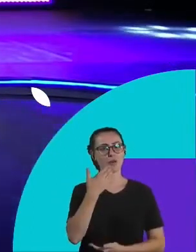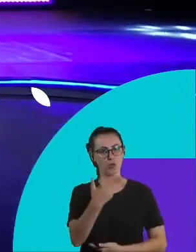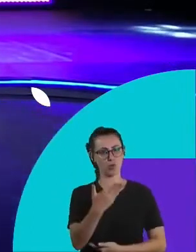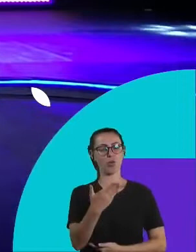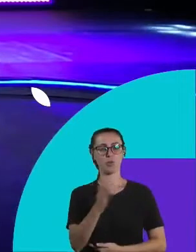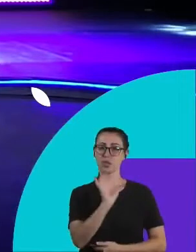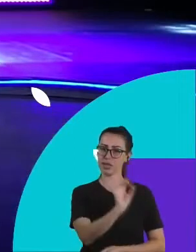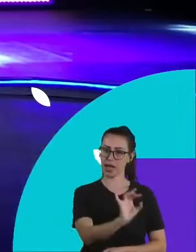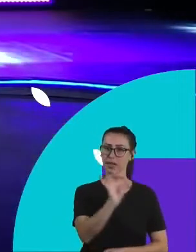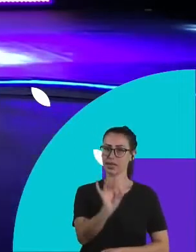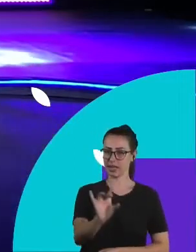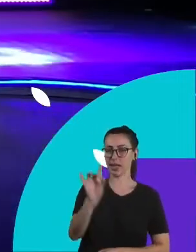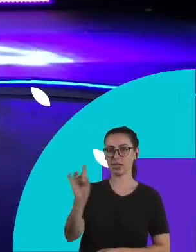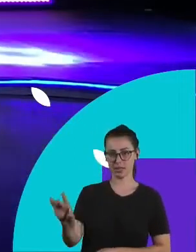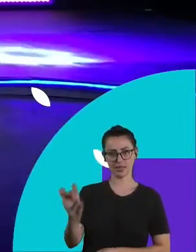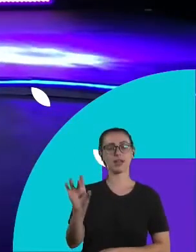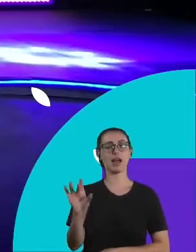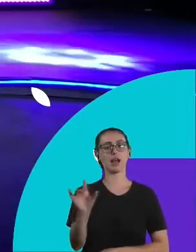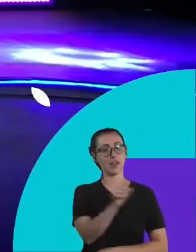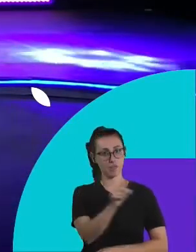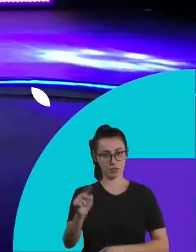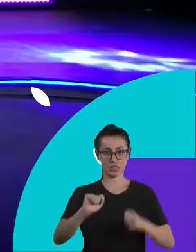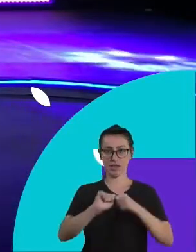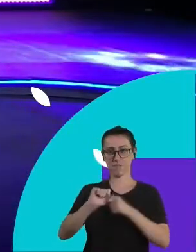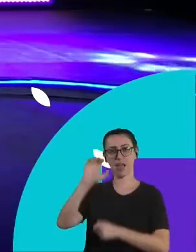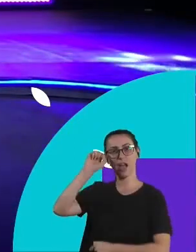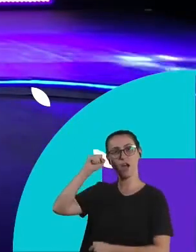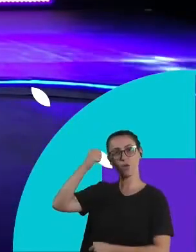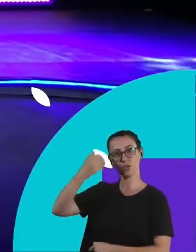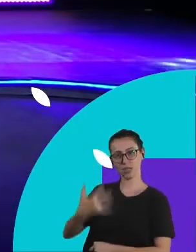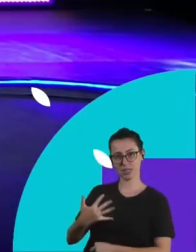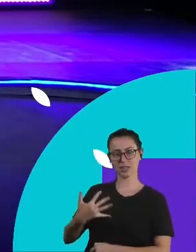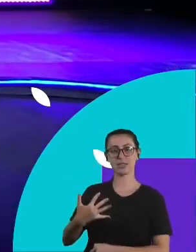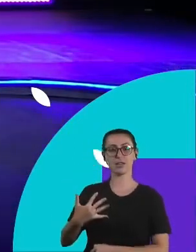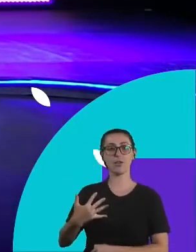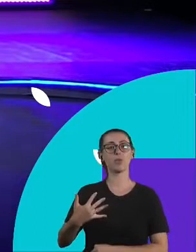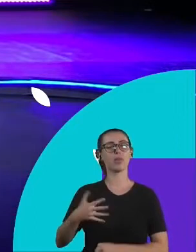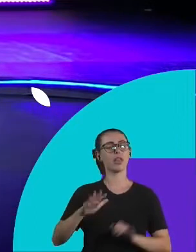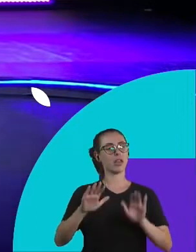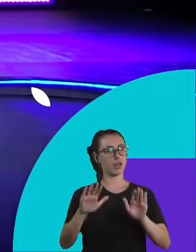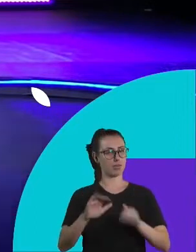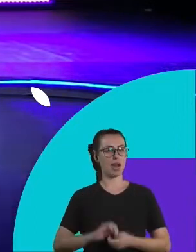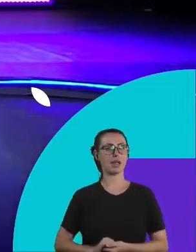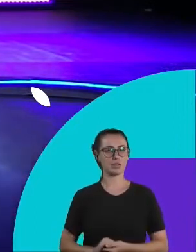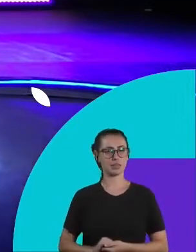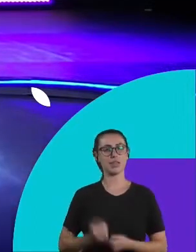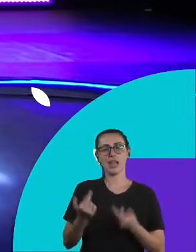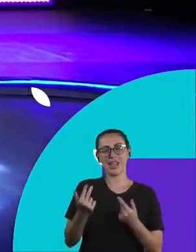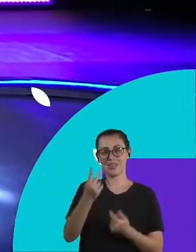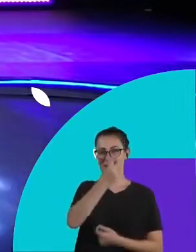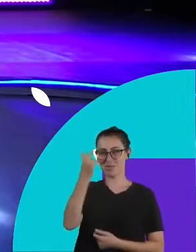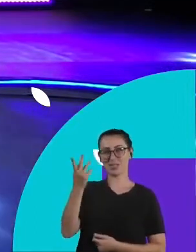que cada um de vocês também faça, assim como eu fiz, uma audiodescrição, mas como os mestres de cerimônia